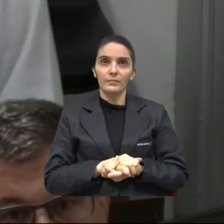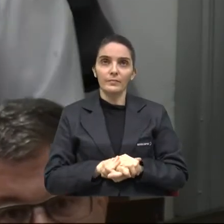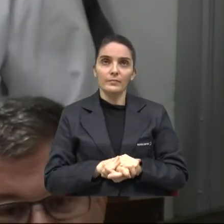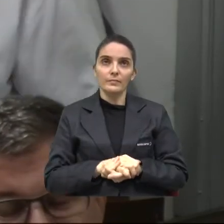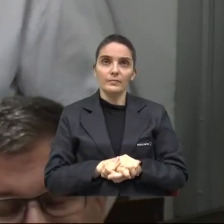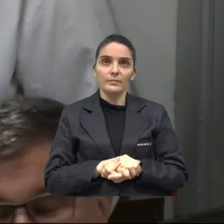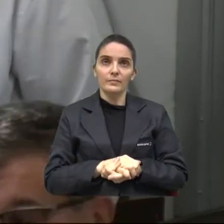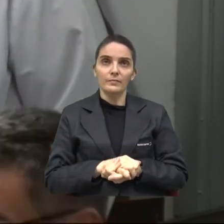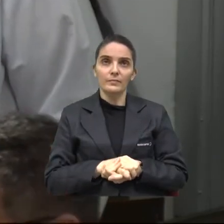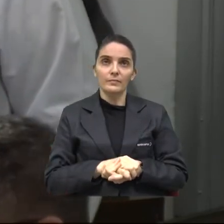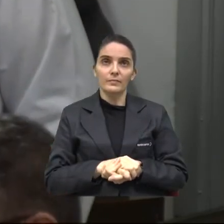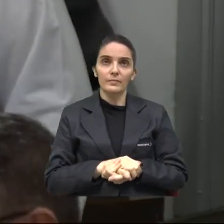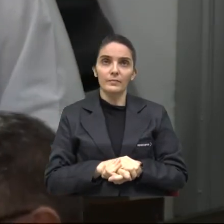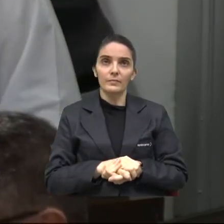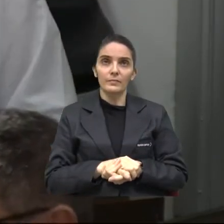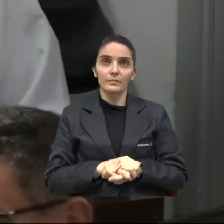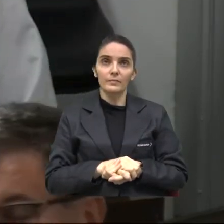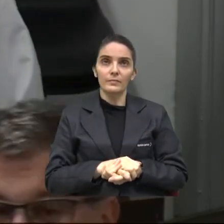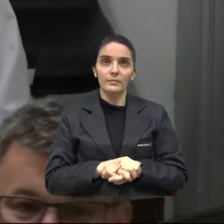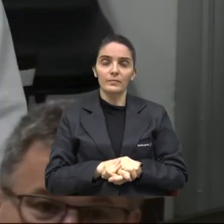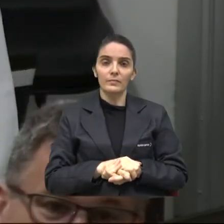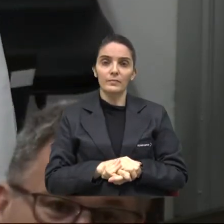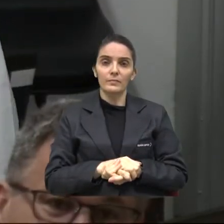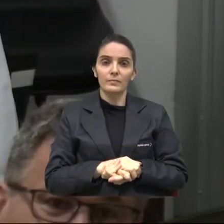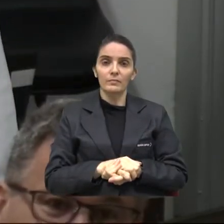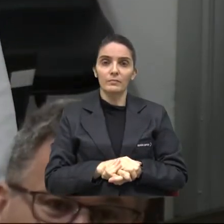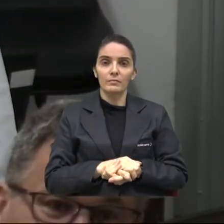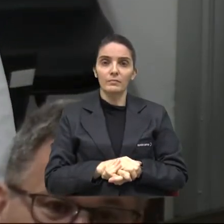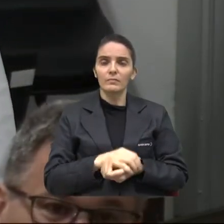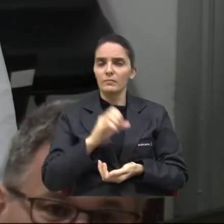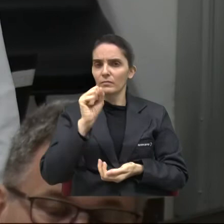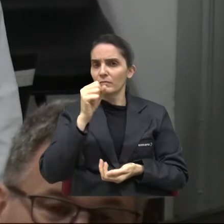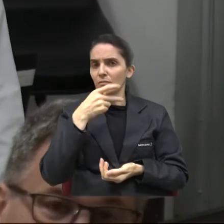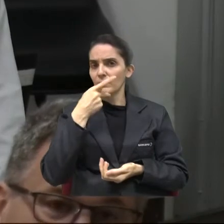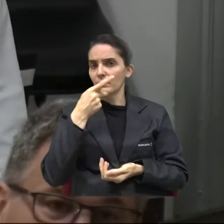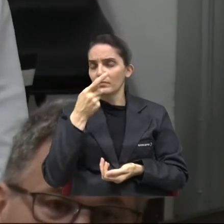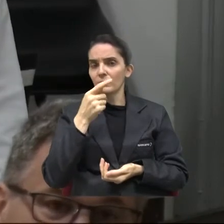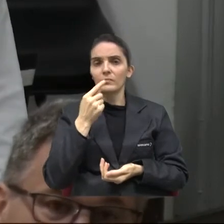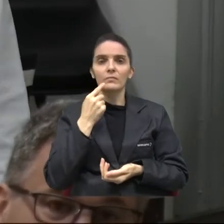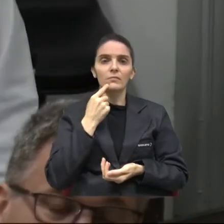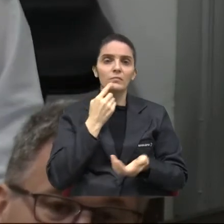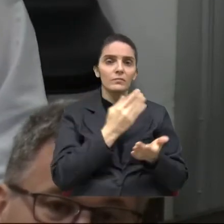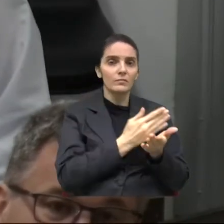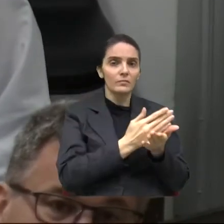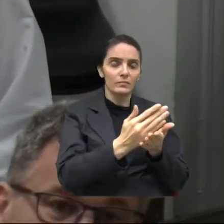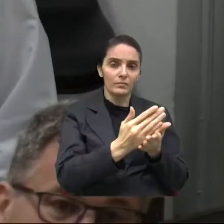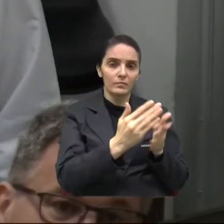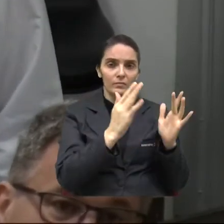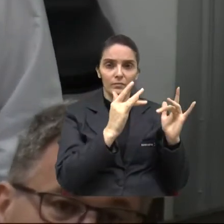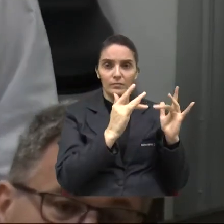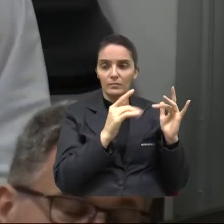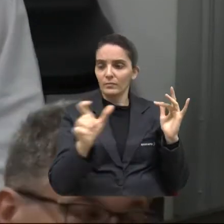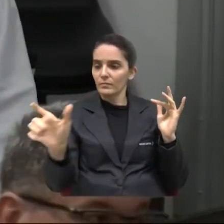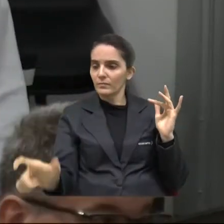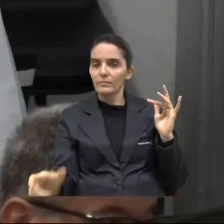Mas então, Levão. Mas é isso mesmo que eu ia falar. Quando eu comecei a namorar com a minha esposa, que o Márcio ficou sabendo, foi na casa da minha sogra,